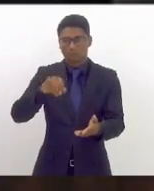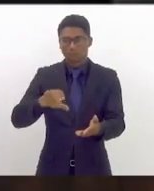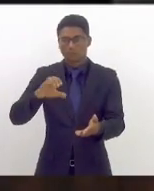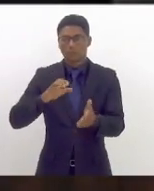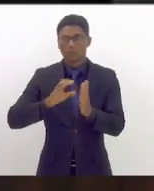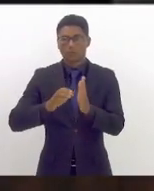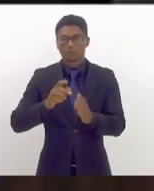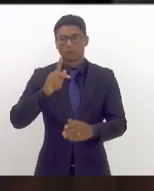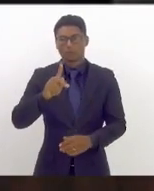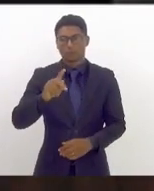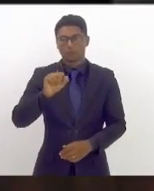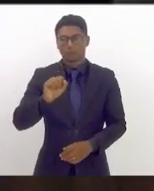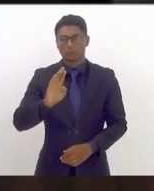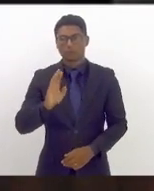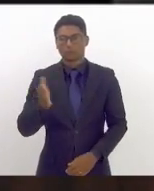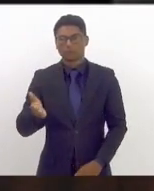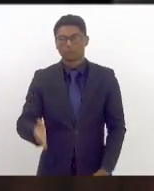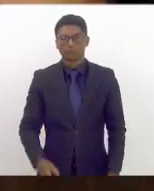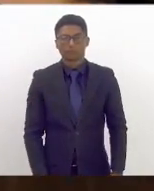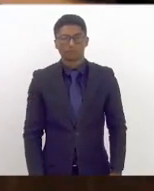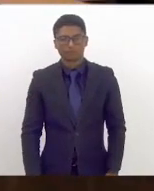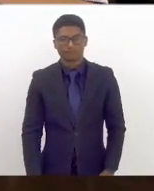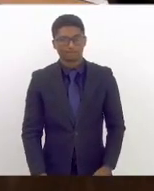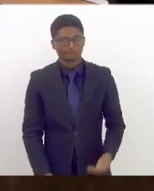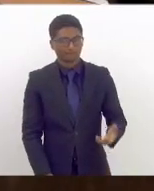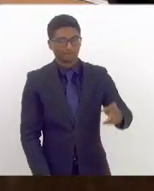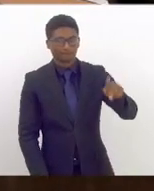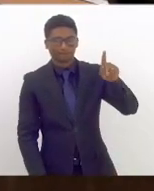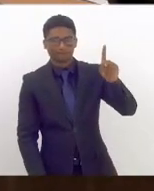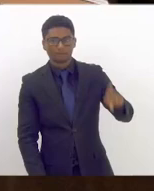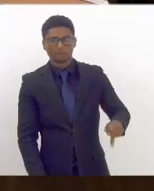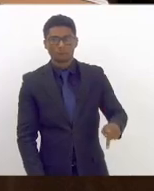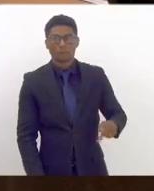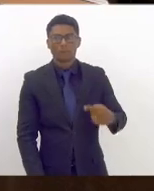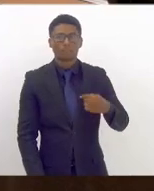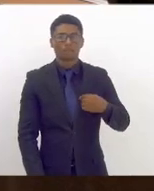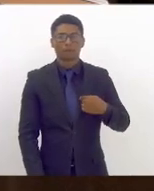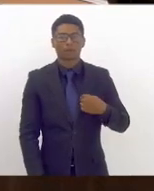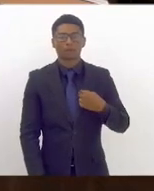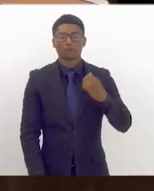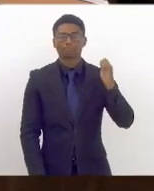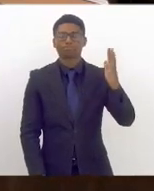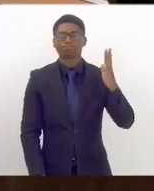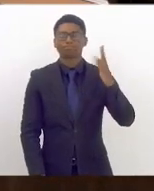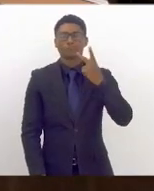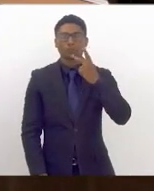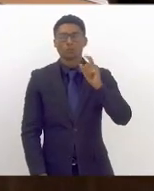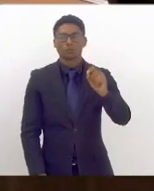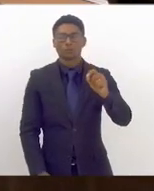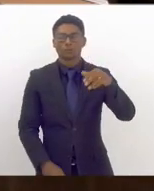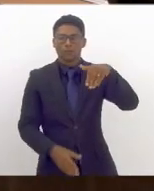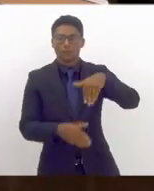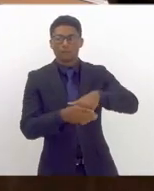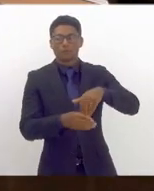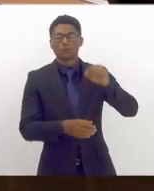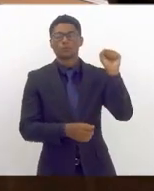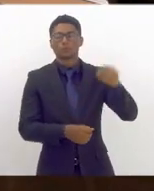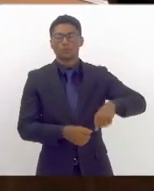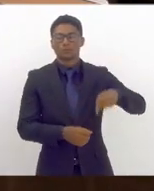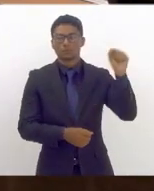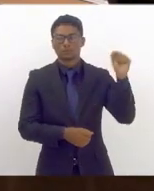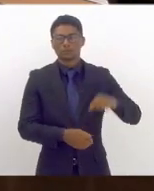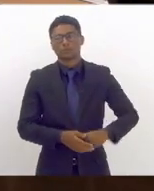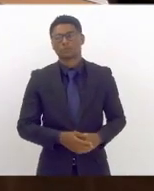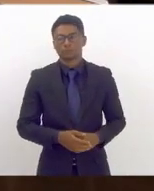PSB deputado Carlos mic senhor presidente em caminho o voto sim a